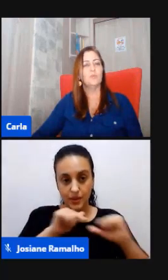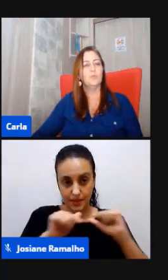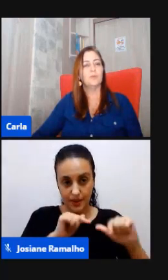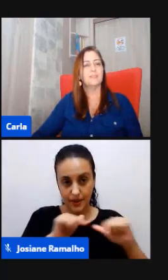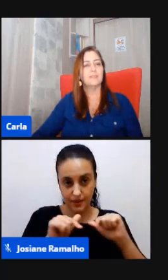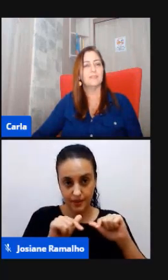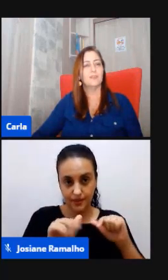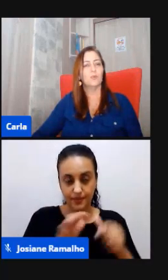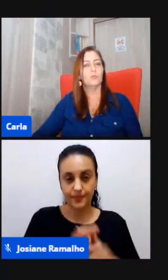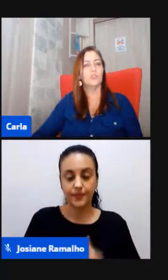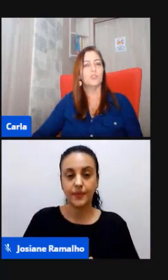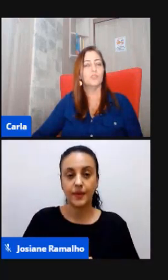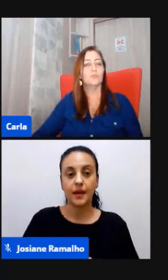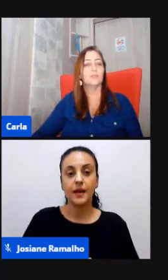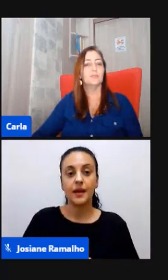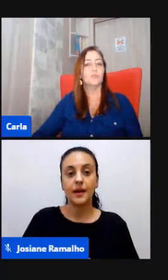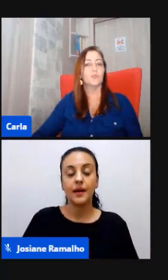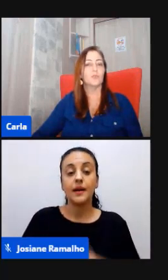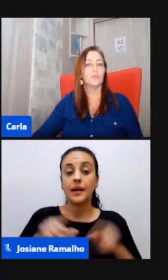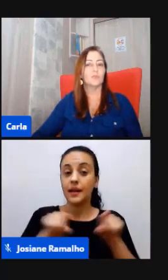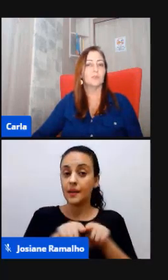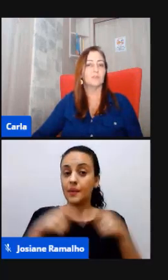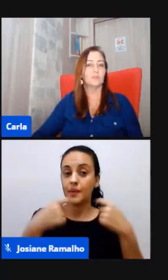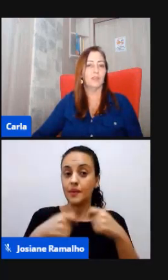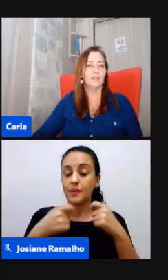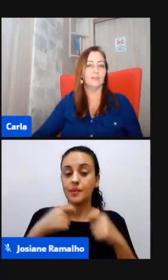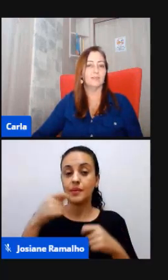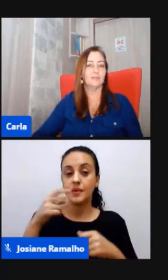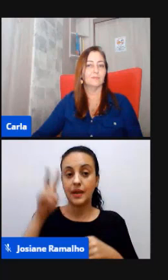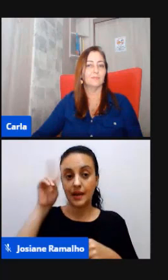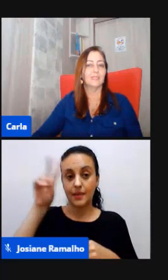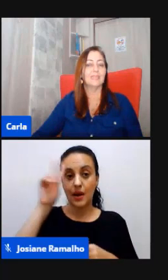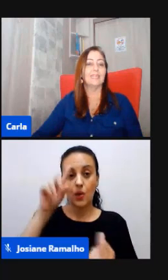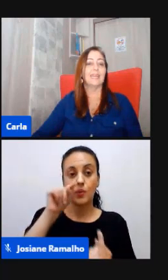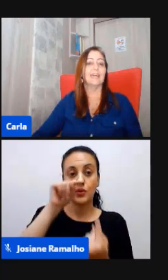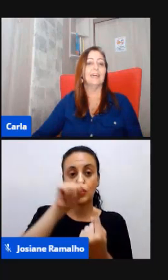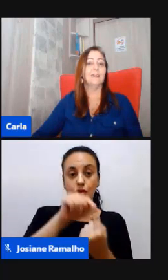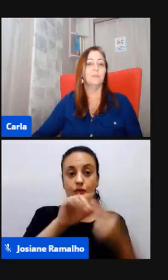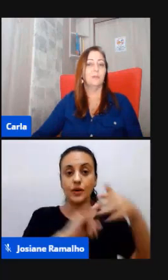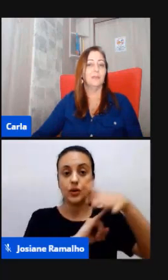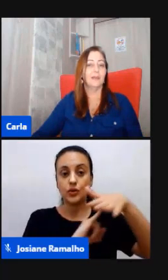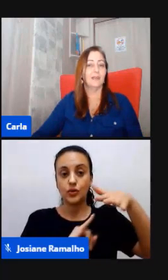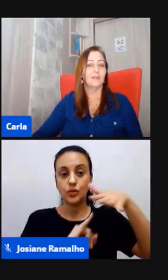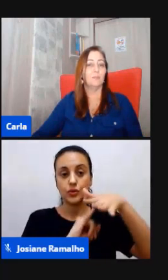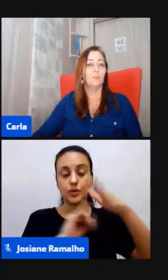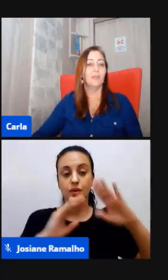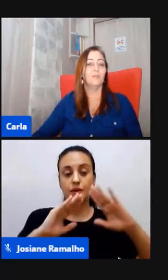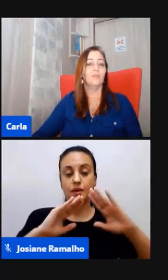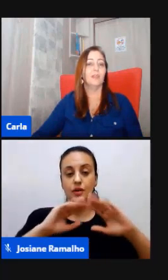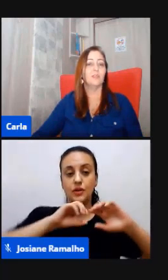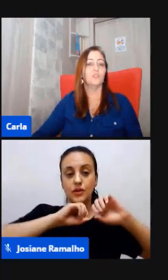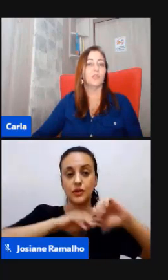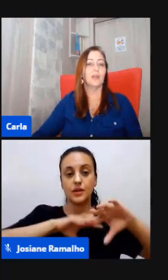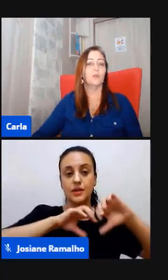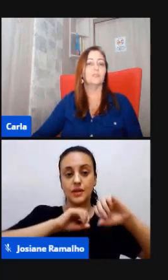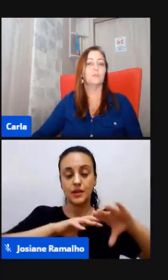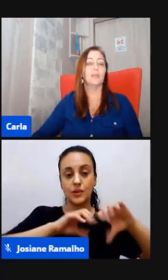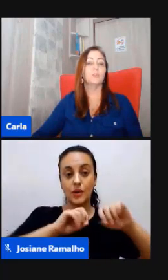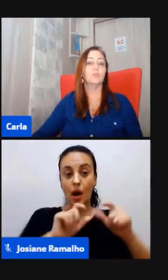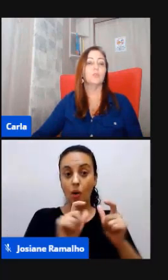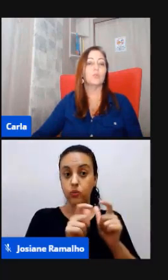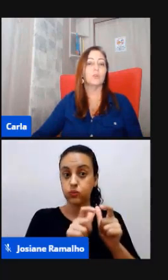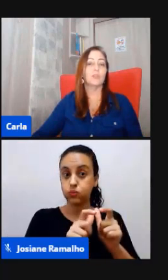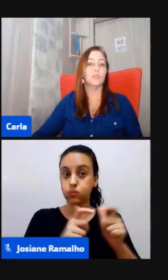devemos nunca esquecer o objetivo das instituições educacionais, que é ampliar e privilegiar